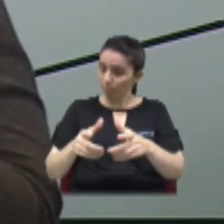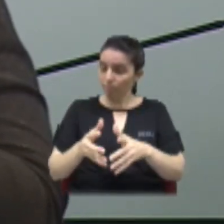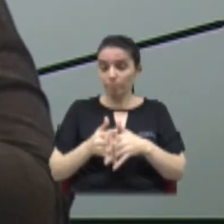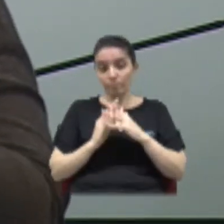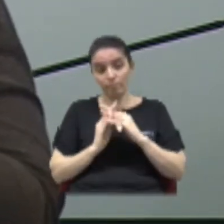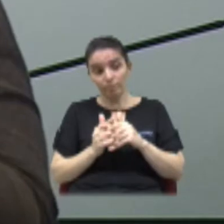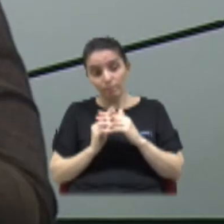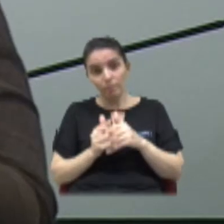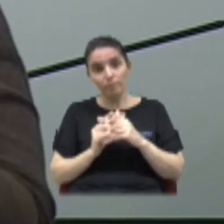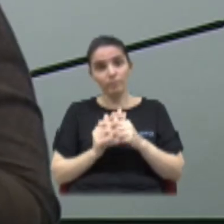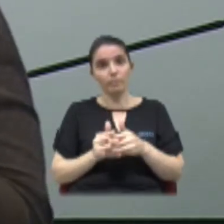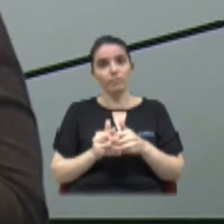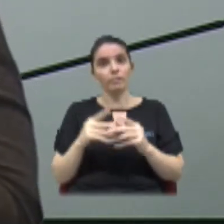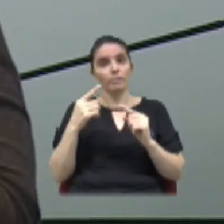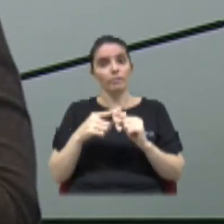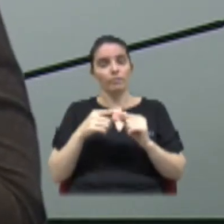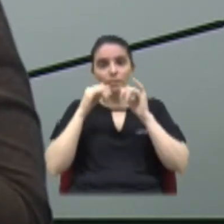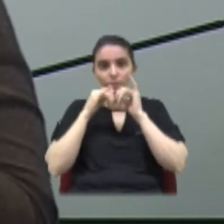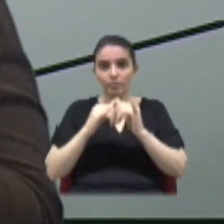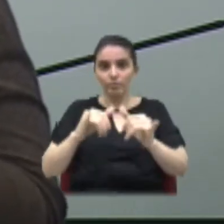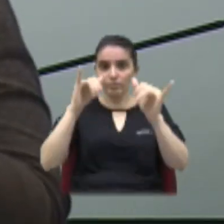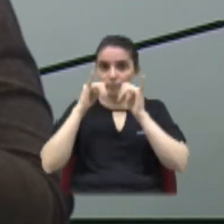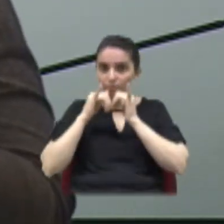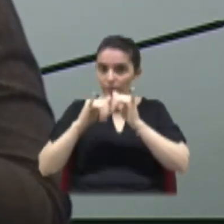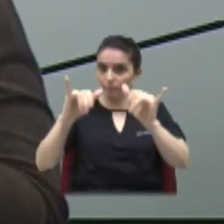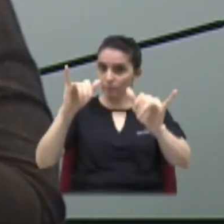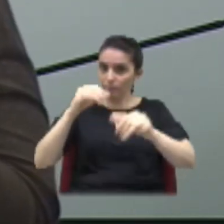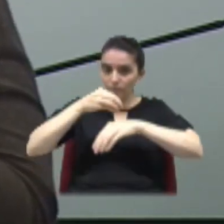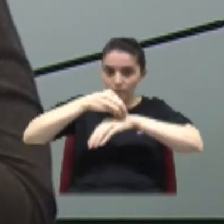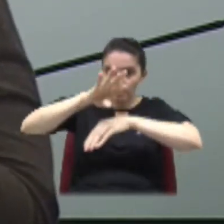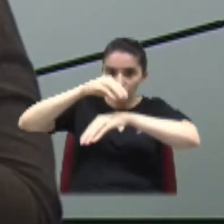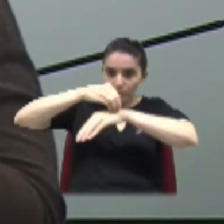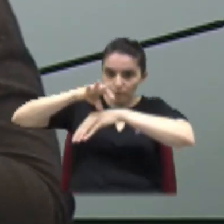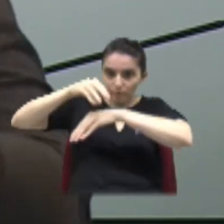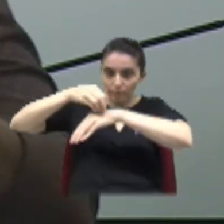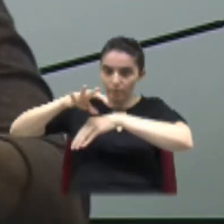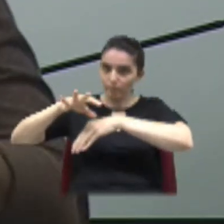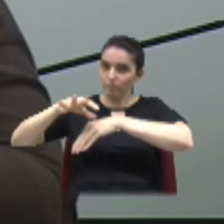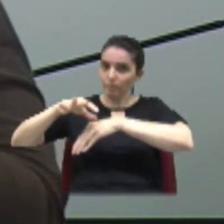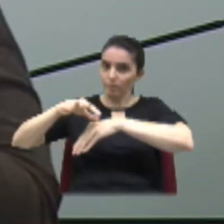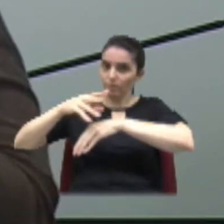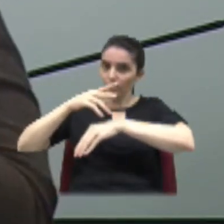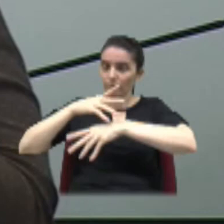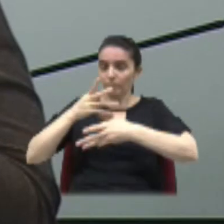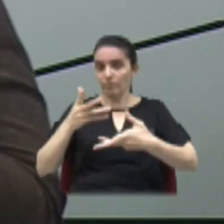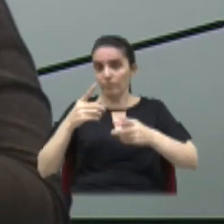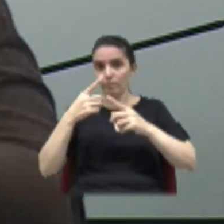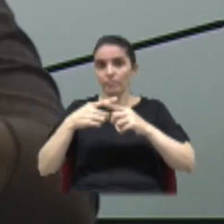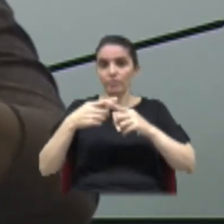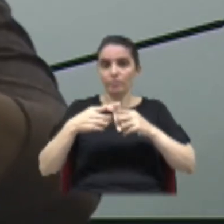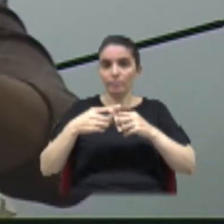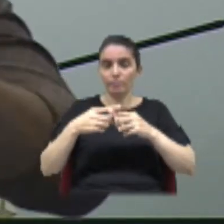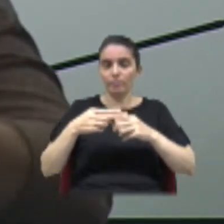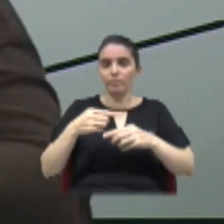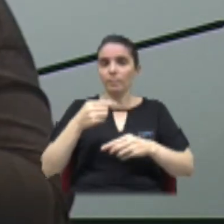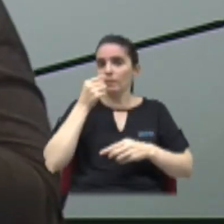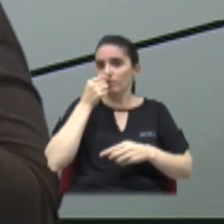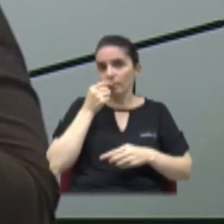muita responsabilidade no que falamos, nas atitudes que tomamos. e por